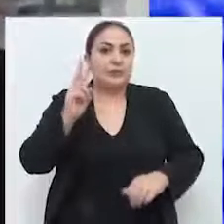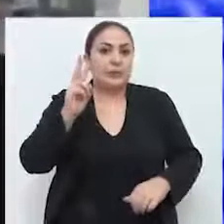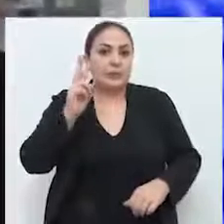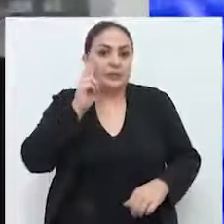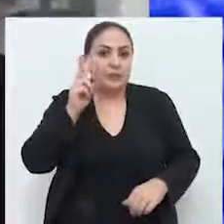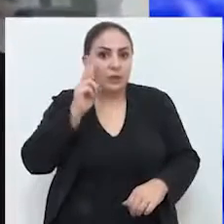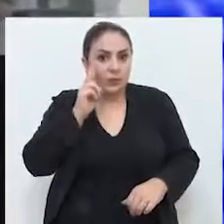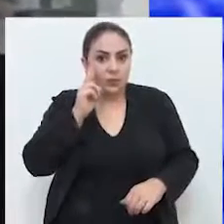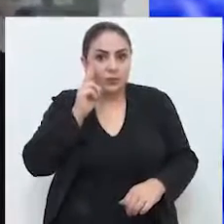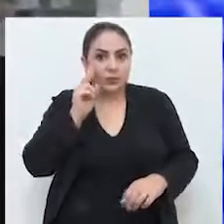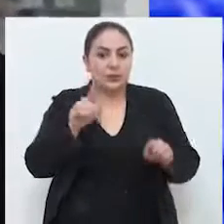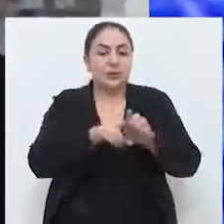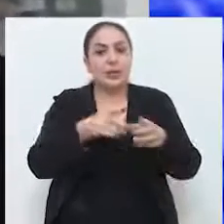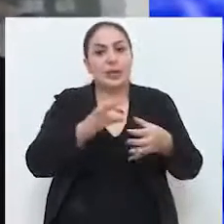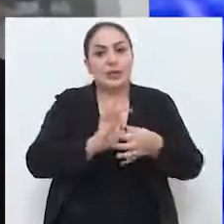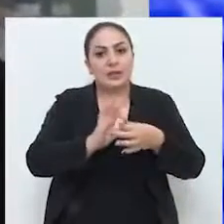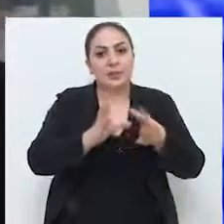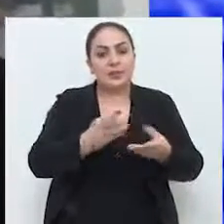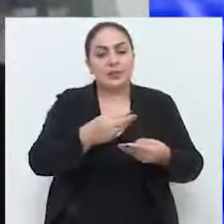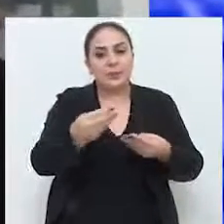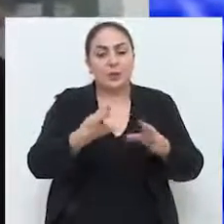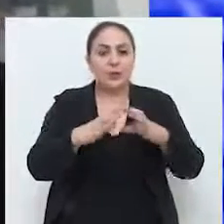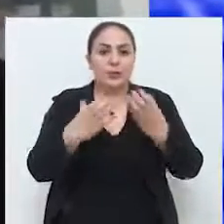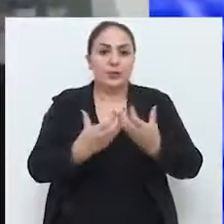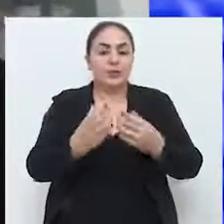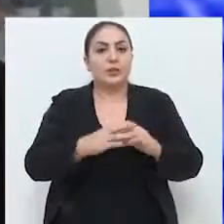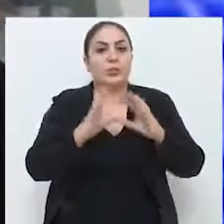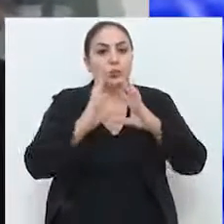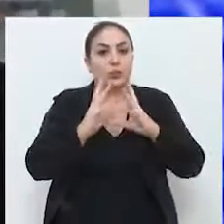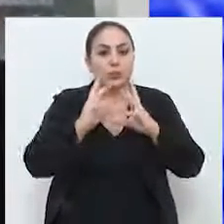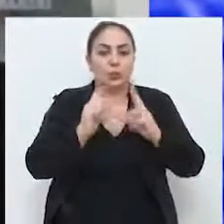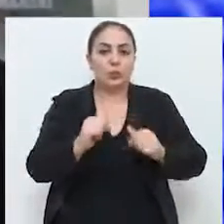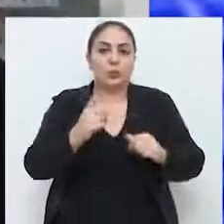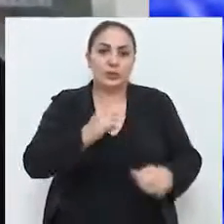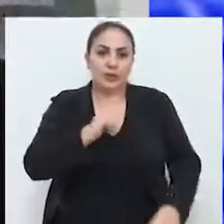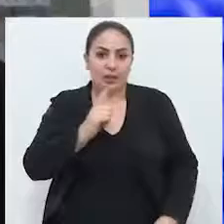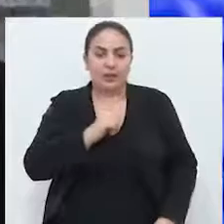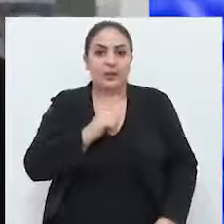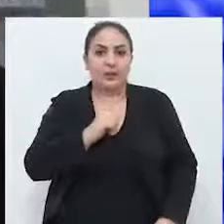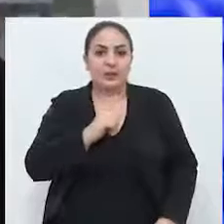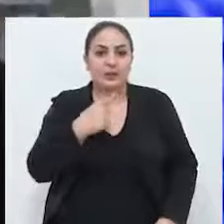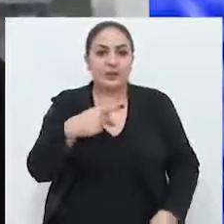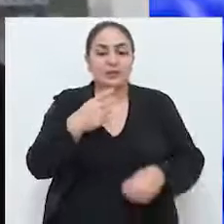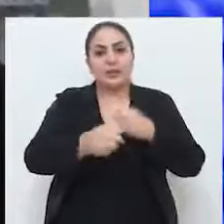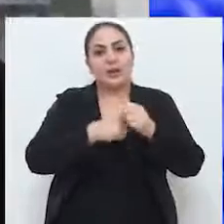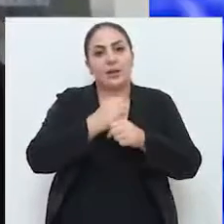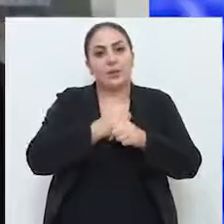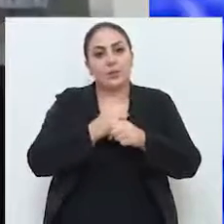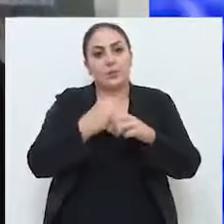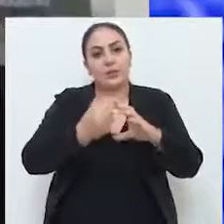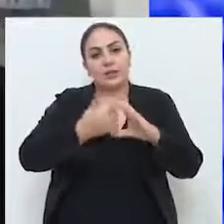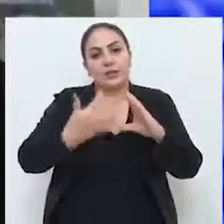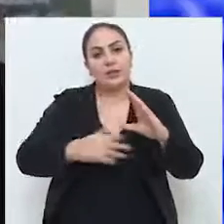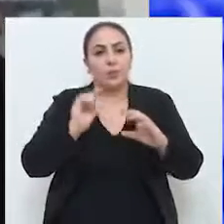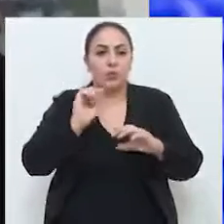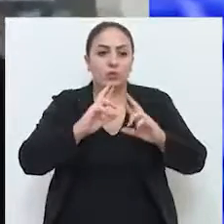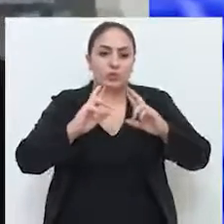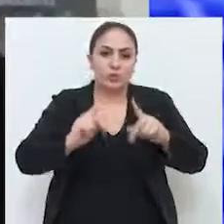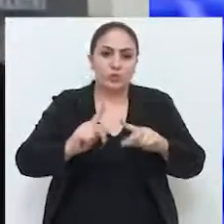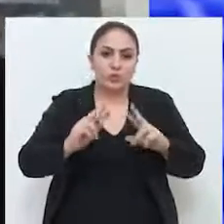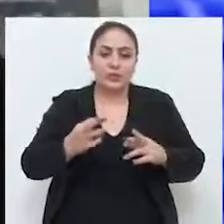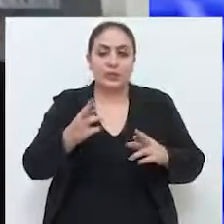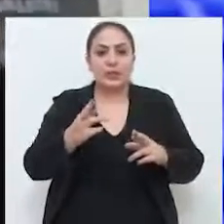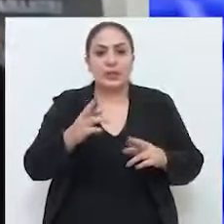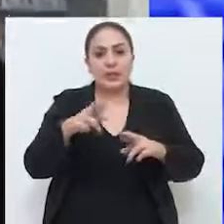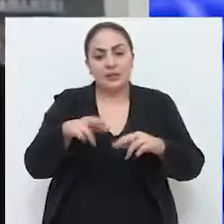das segundas-feiras e a disponibilização para a comunidade. Tudo isso tendo em vista esse ano essa característica um pouco